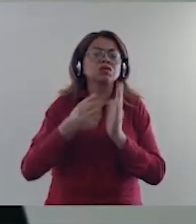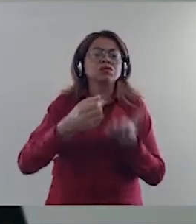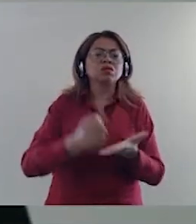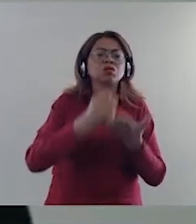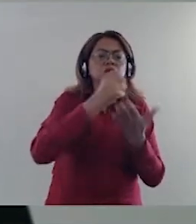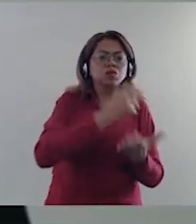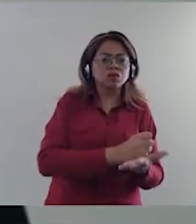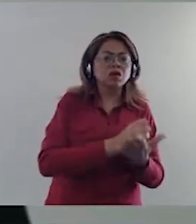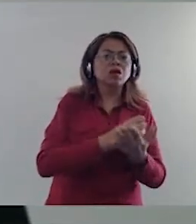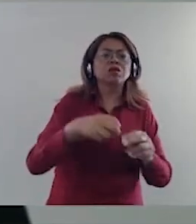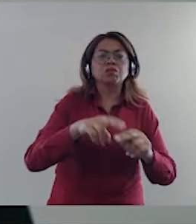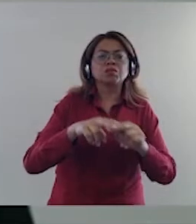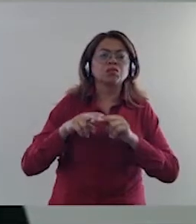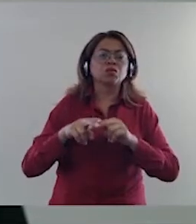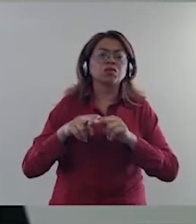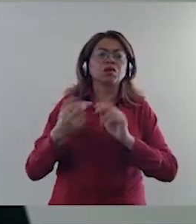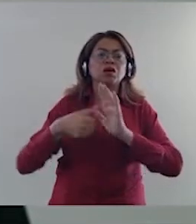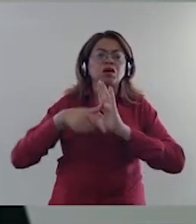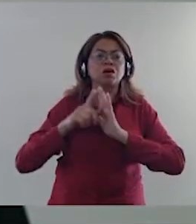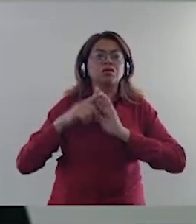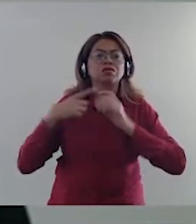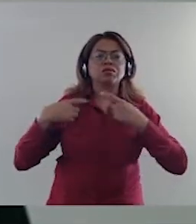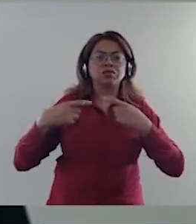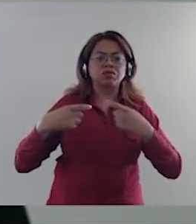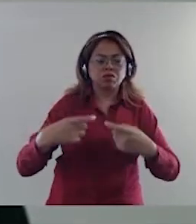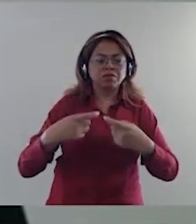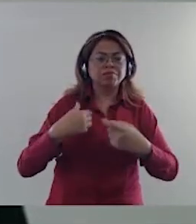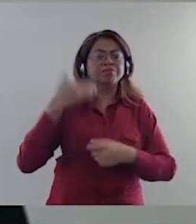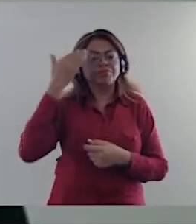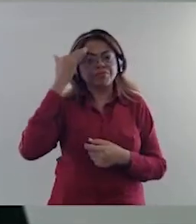em virtude do estado de guerra, ela só vai acontecer ao